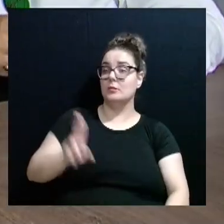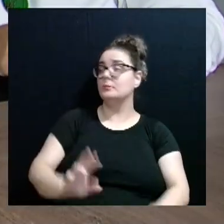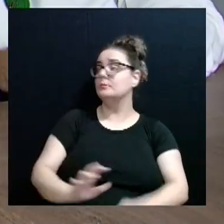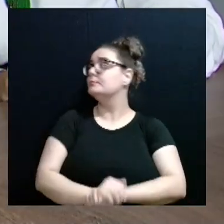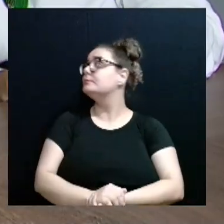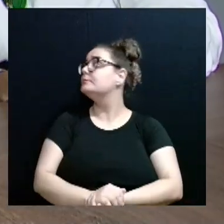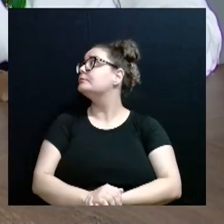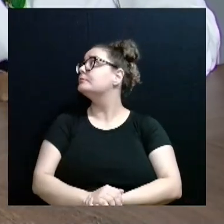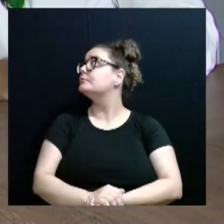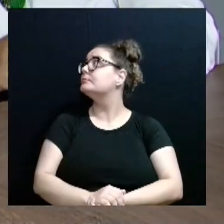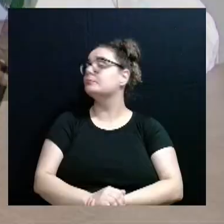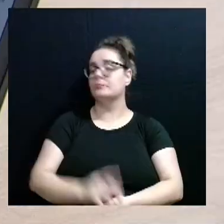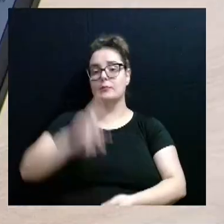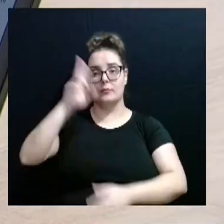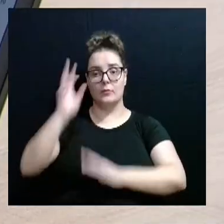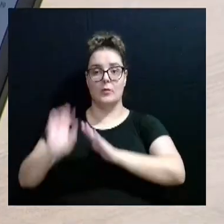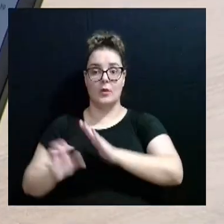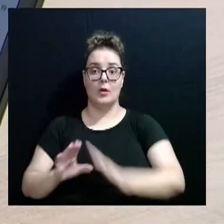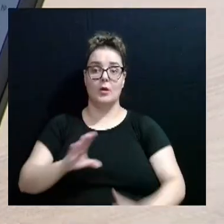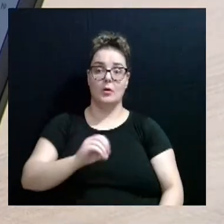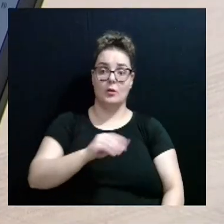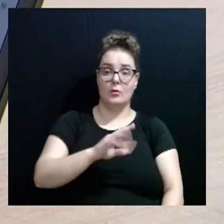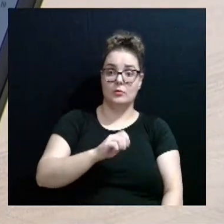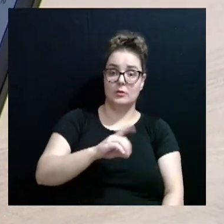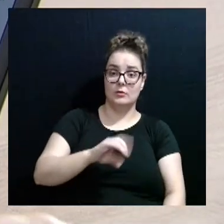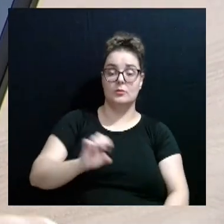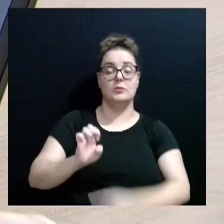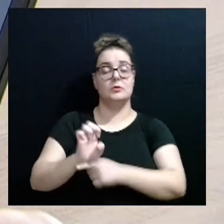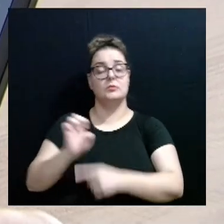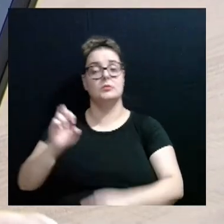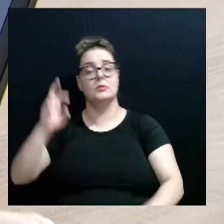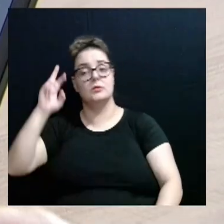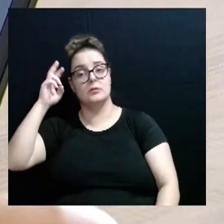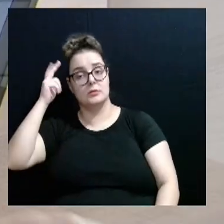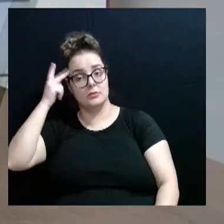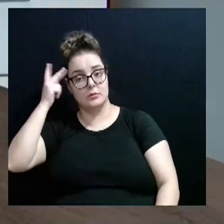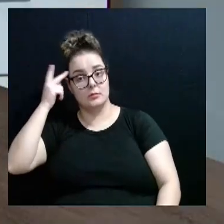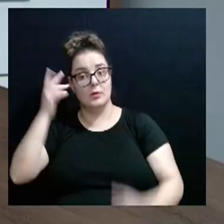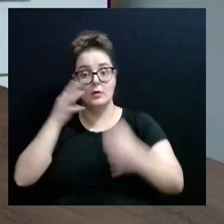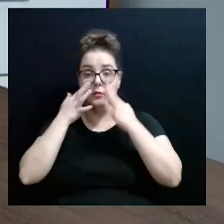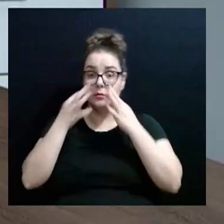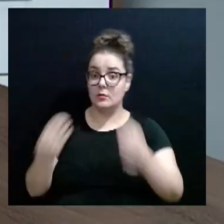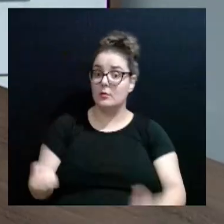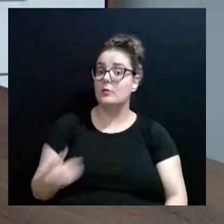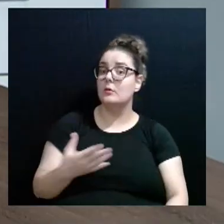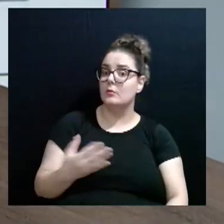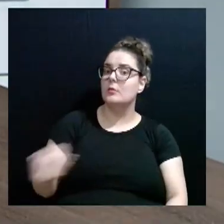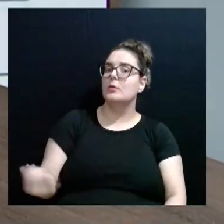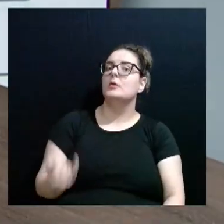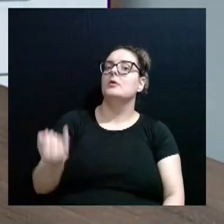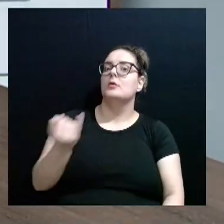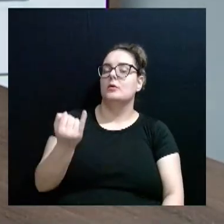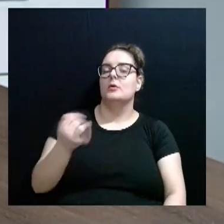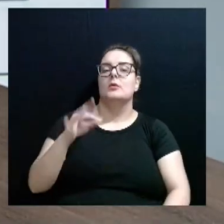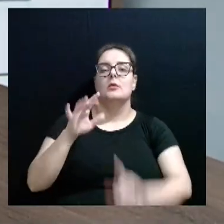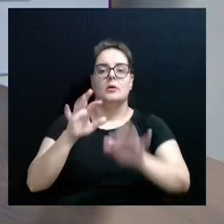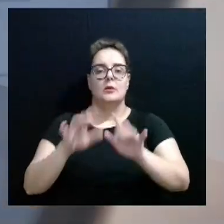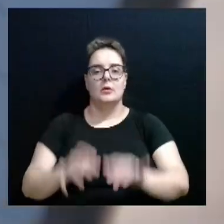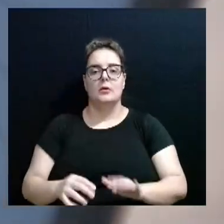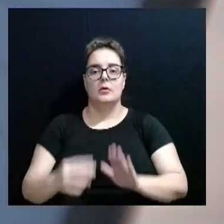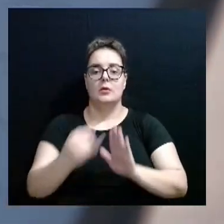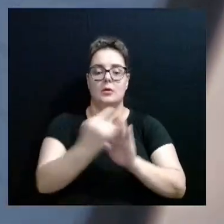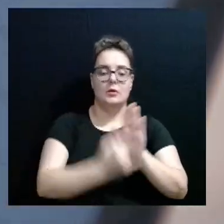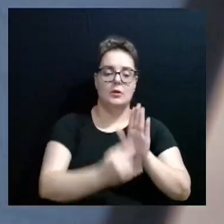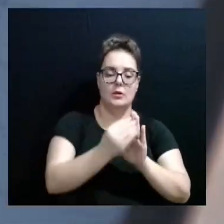Empresários e contadores do estado de São Paulo precisam ficar atentos a uma mudança importante no preenchimento das notas fiscais